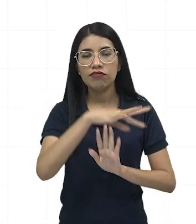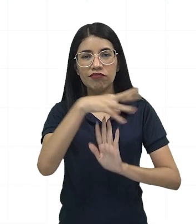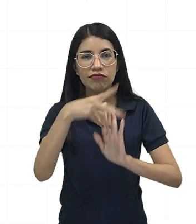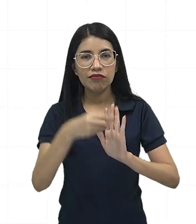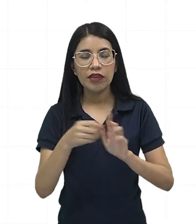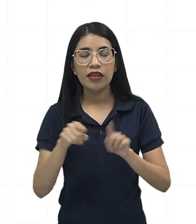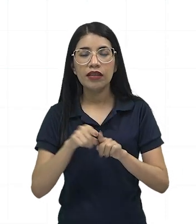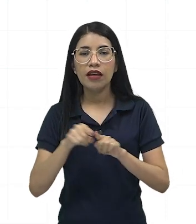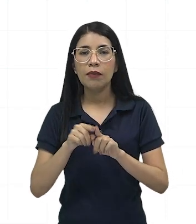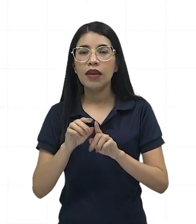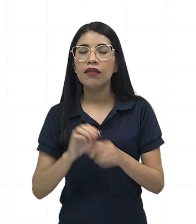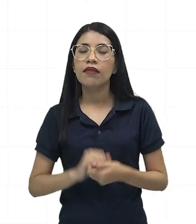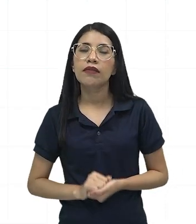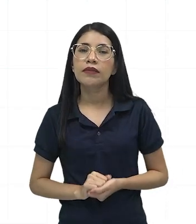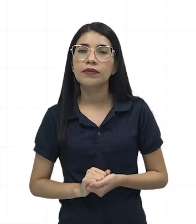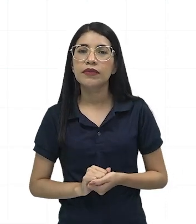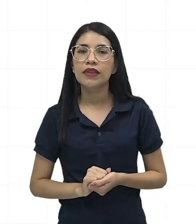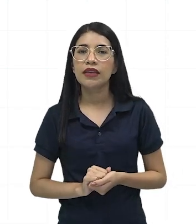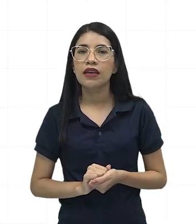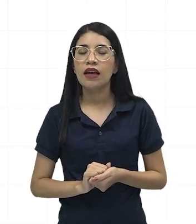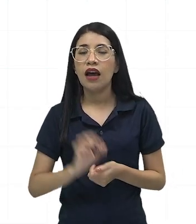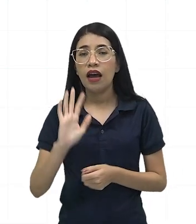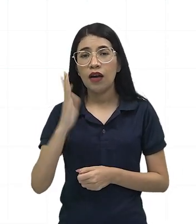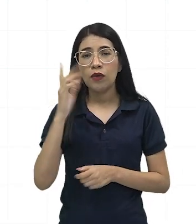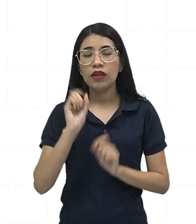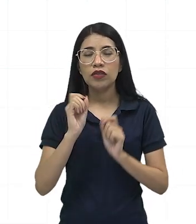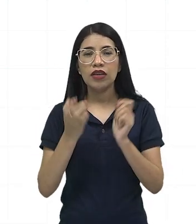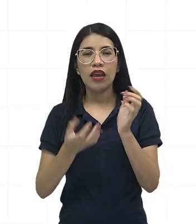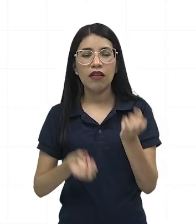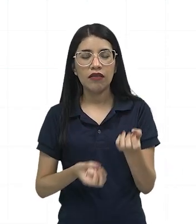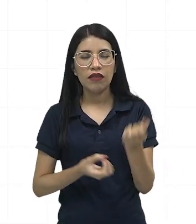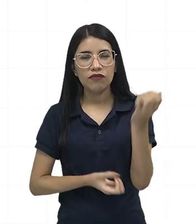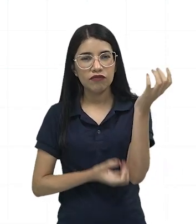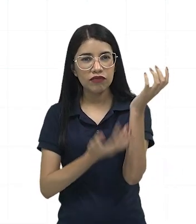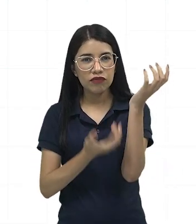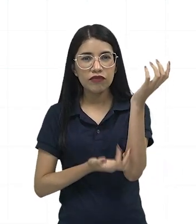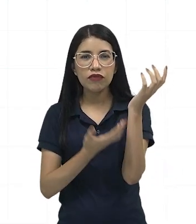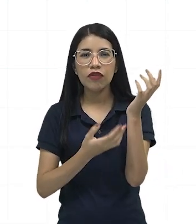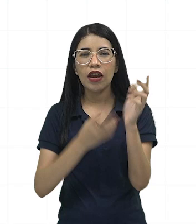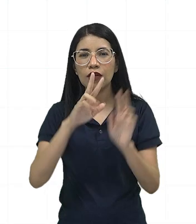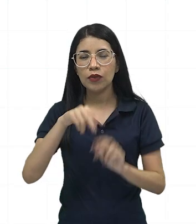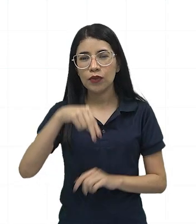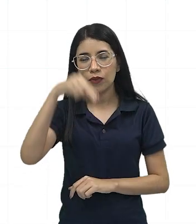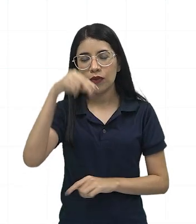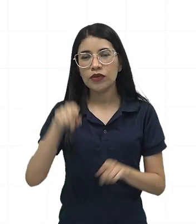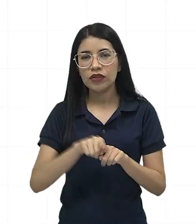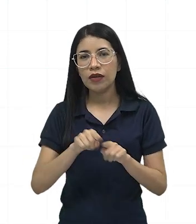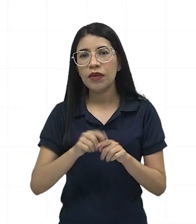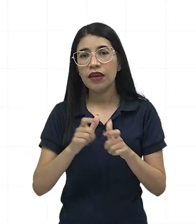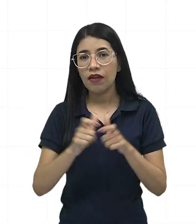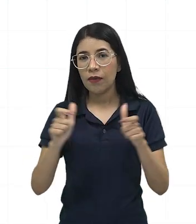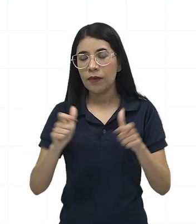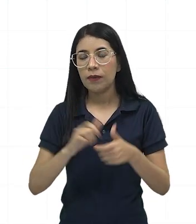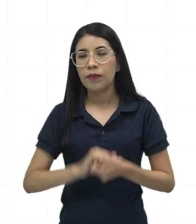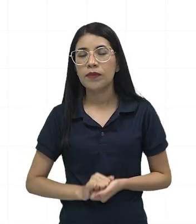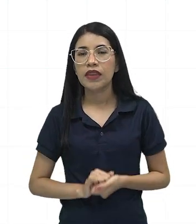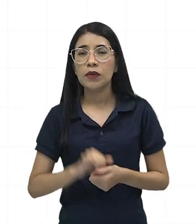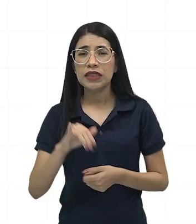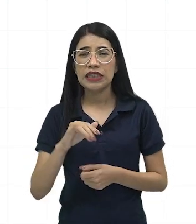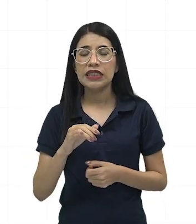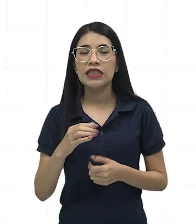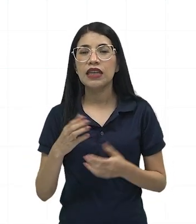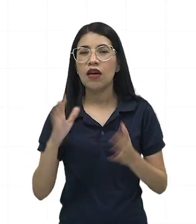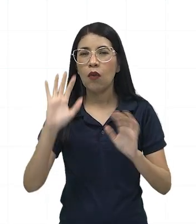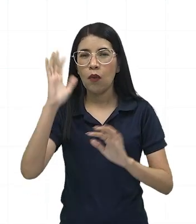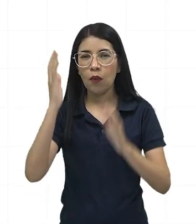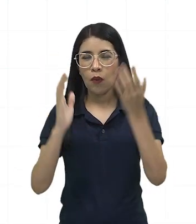na probabilidade de incêndios florestais na região norte. Então, quando o clima está muito seco, quando a